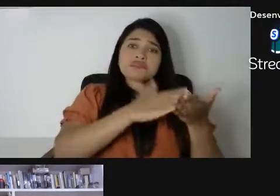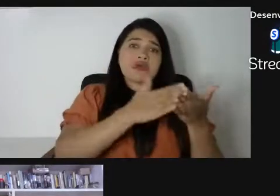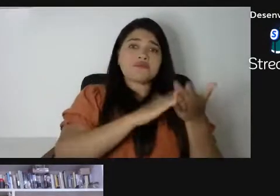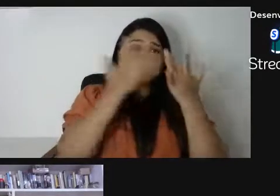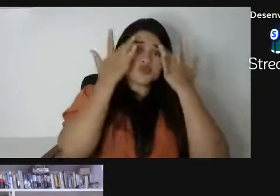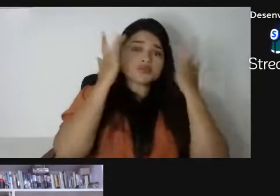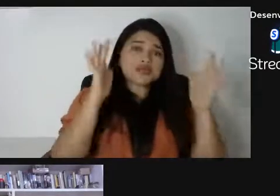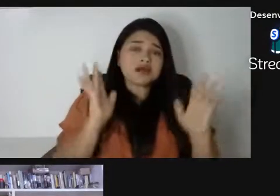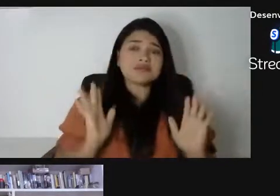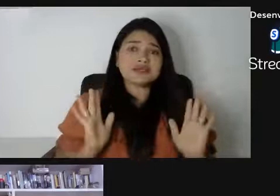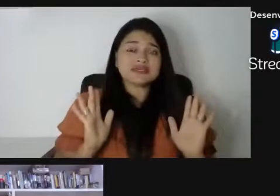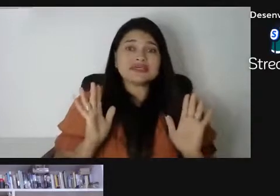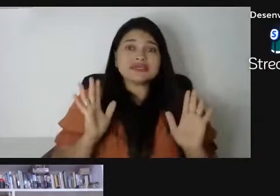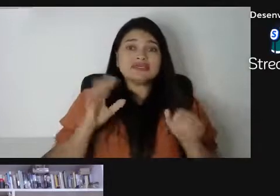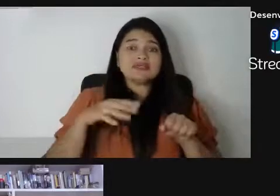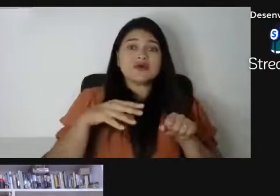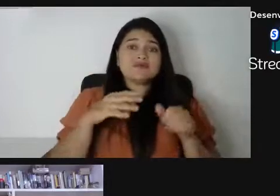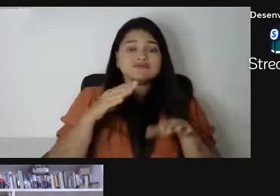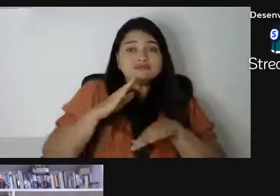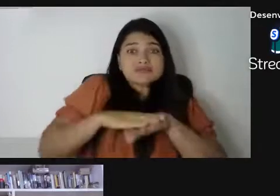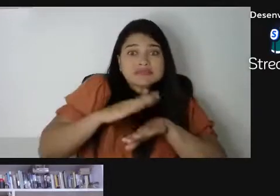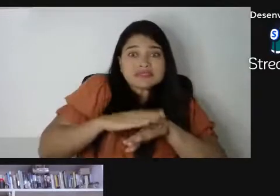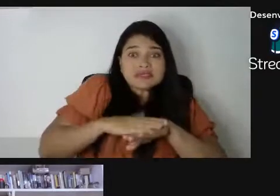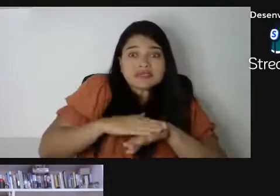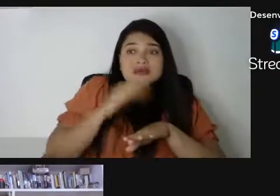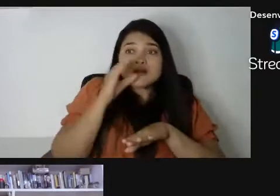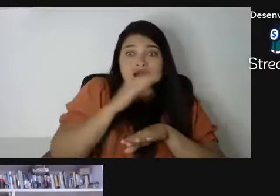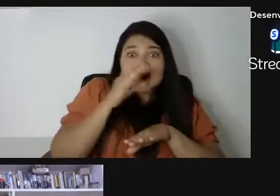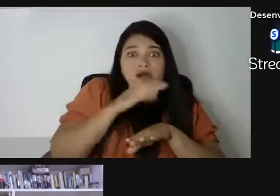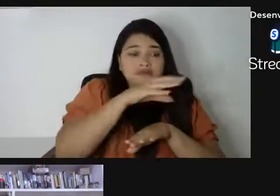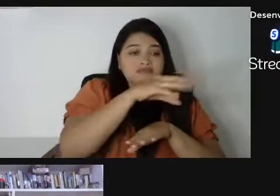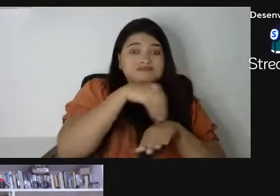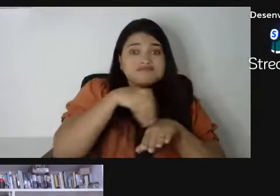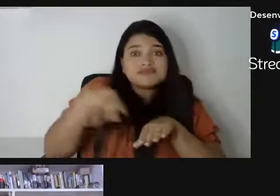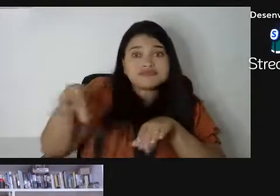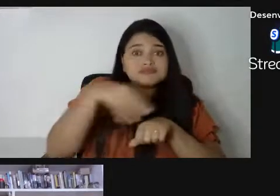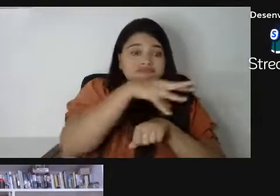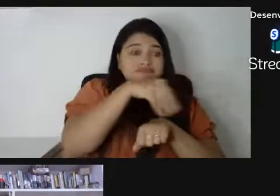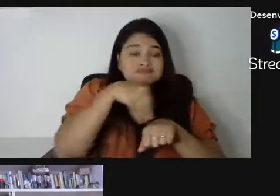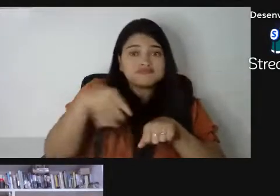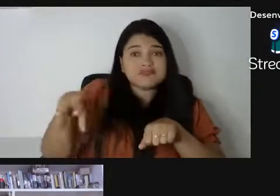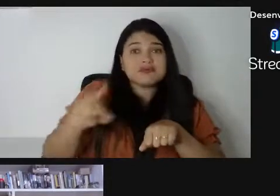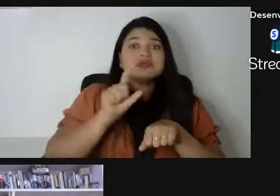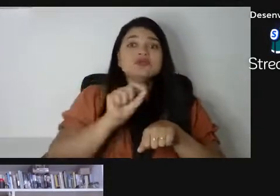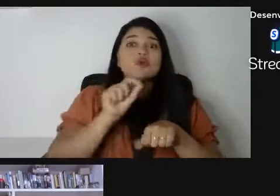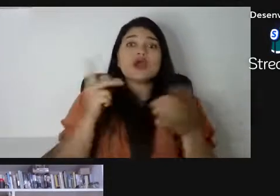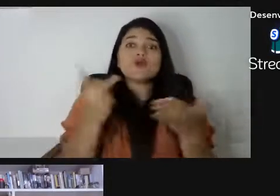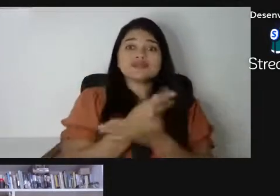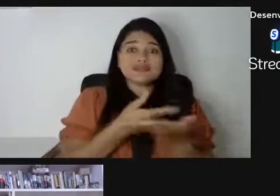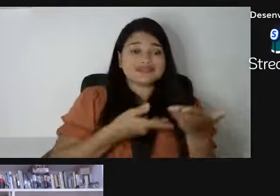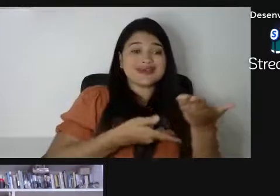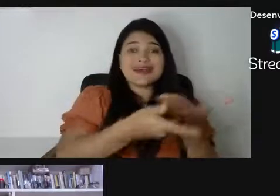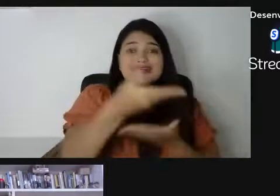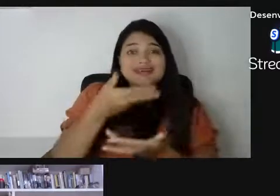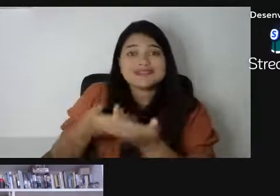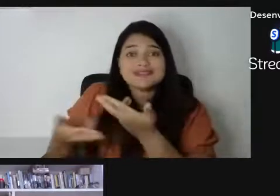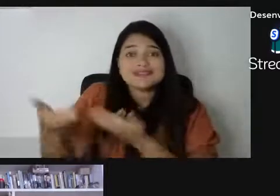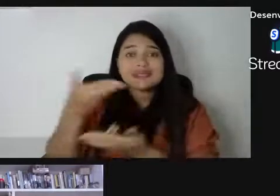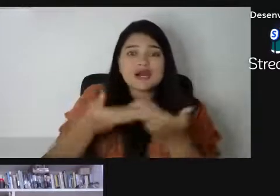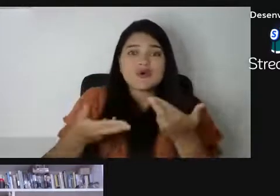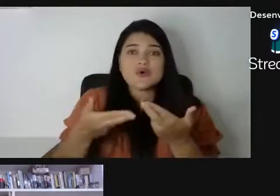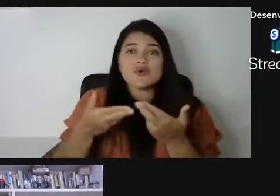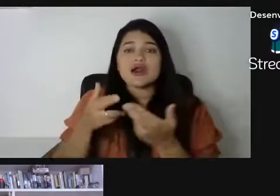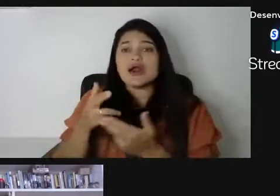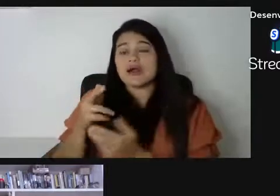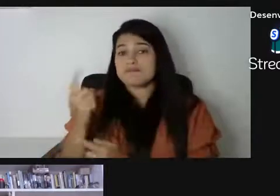como a gente fala, esse imediatismo faz com que a relação entre a língua-fonte e a